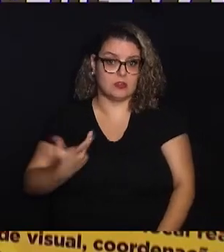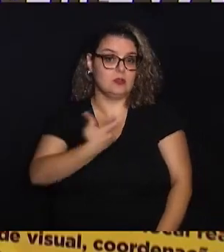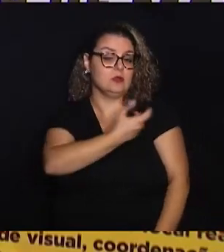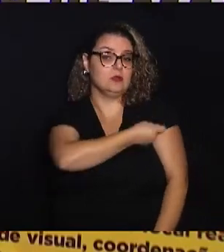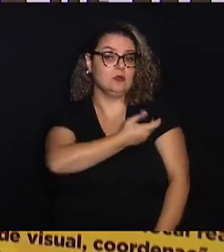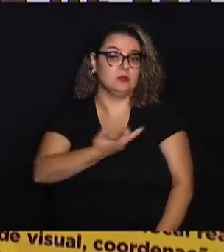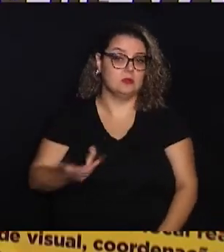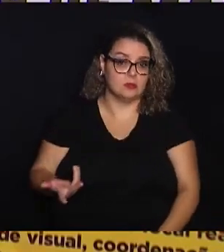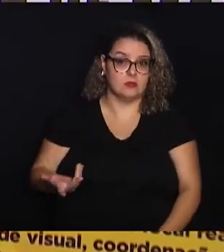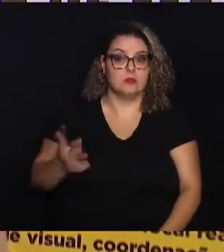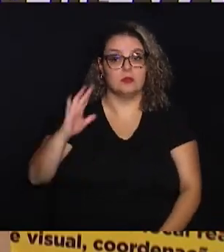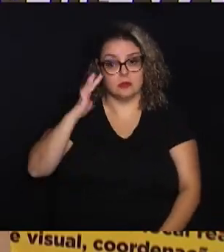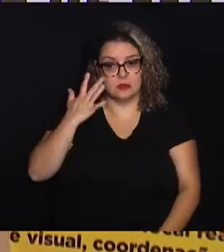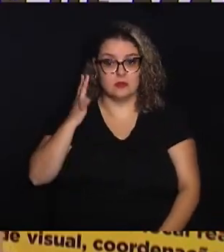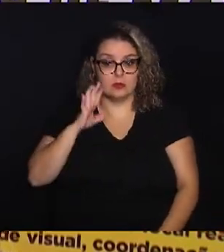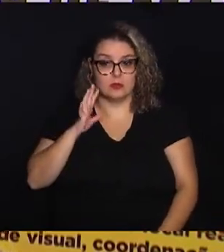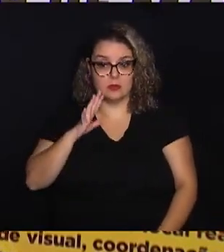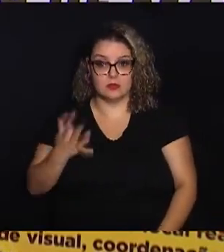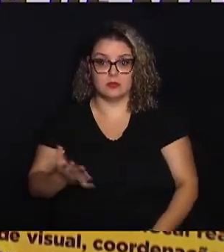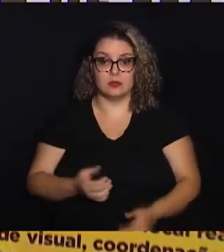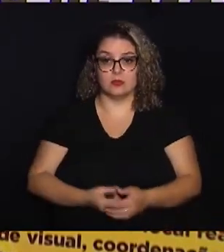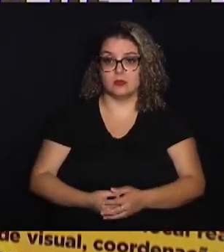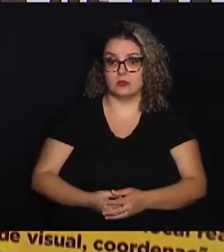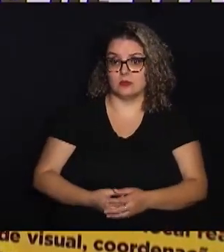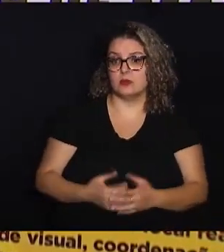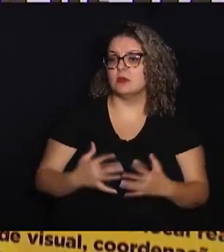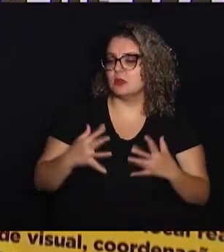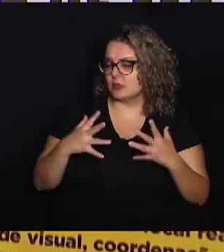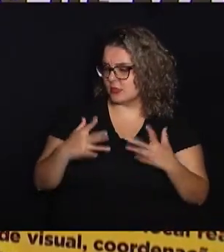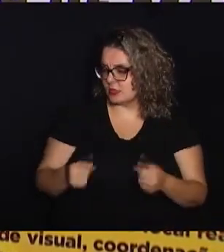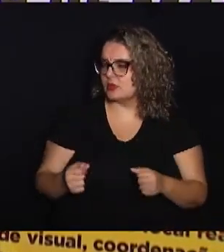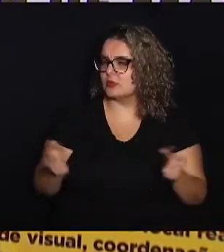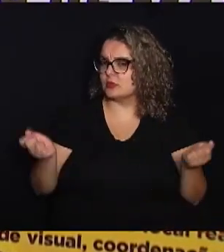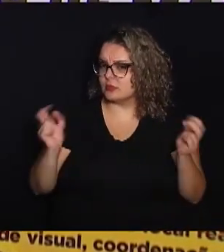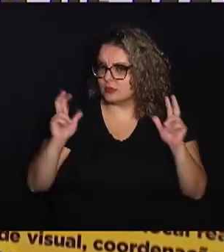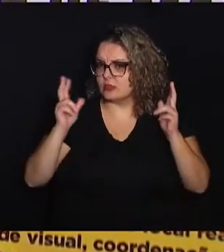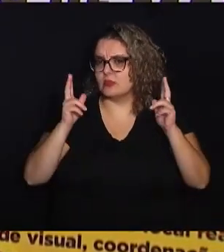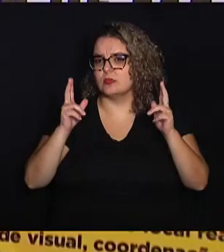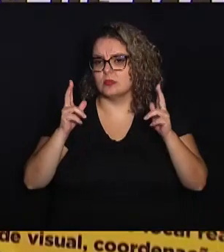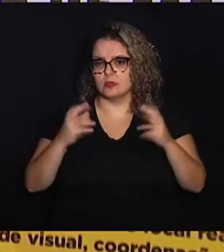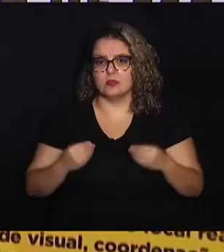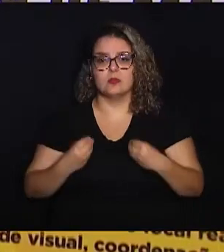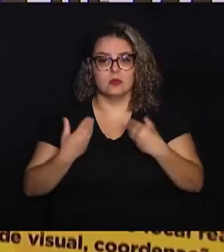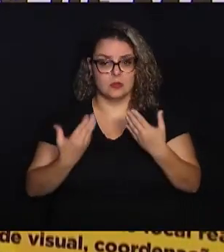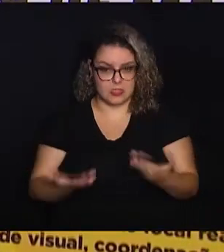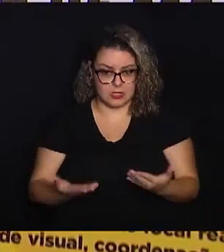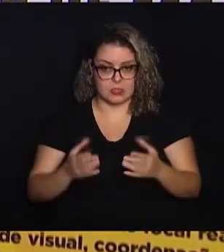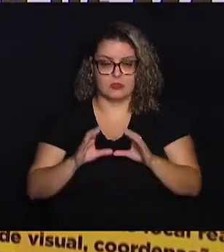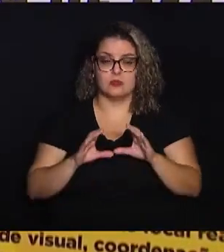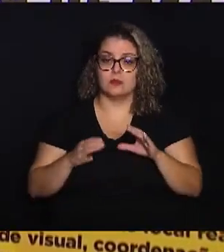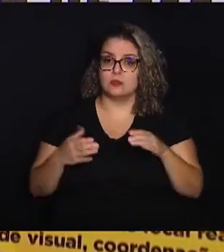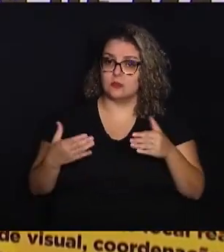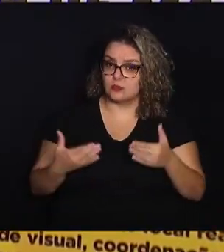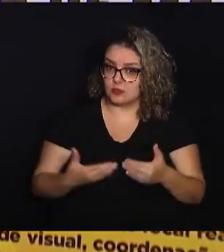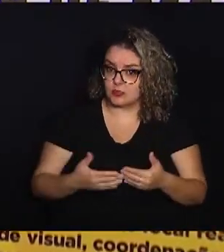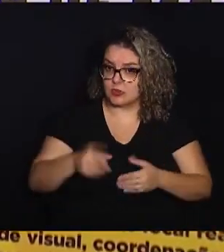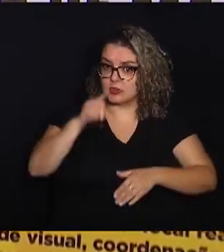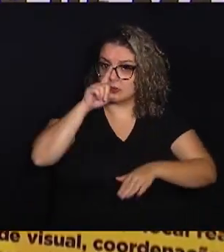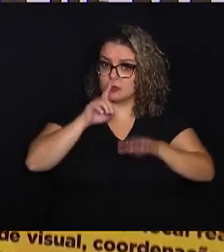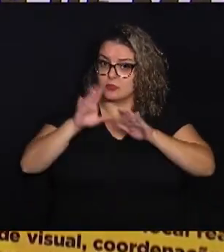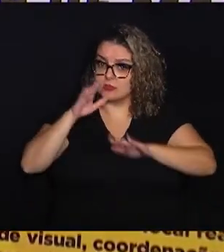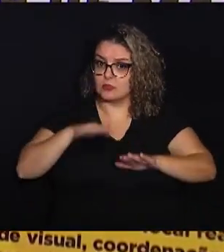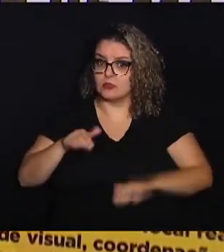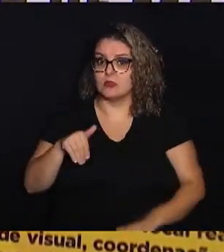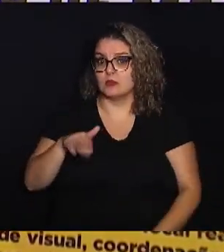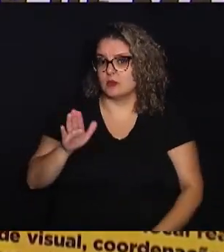vacina, então eu acho isso muito bacana. E acho que todo o alerta para oferecer à comunidade um cuidado,